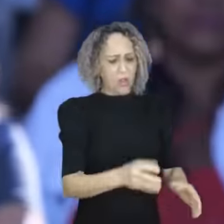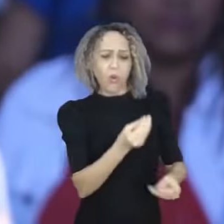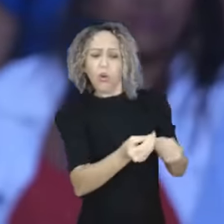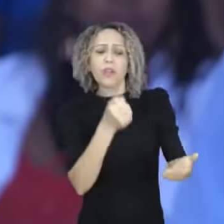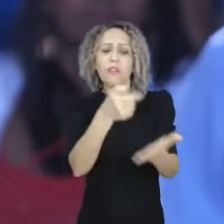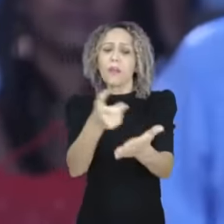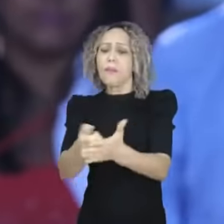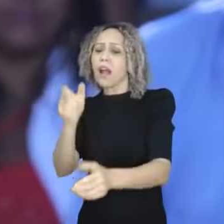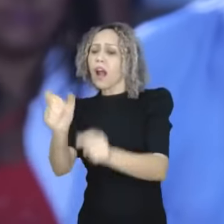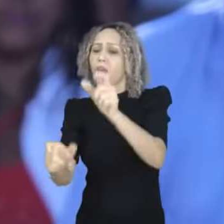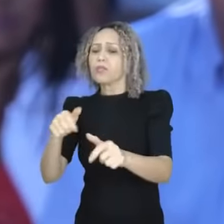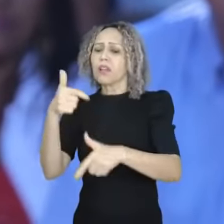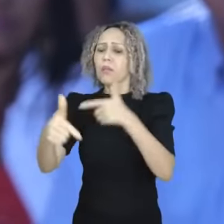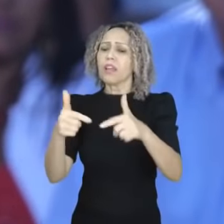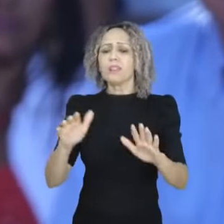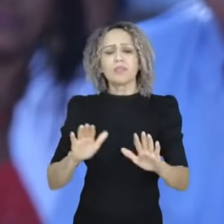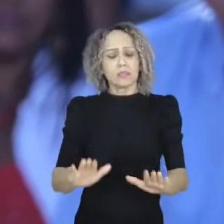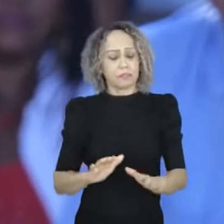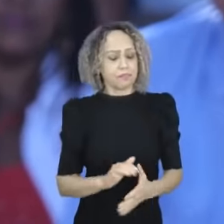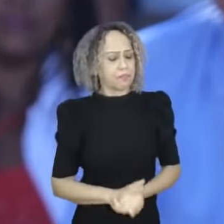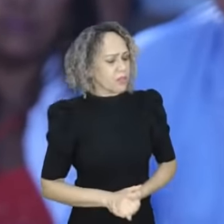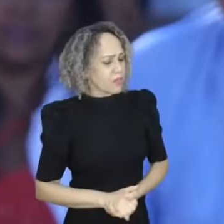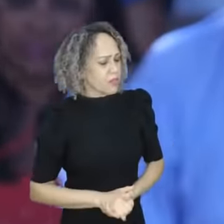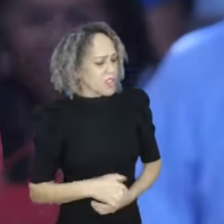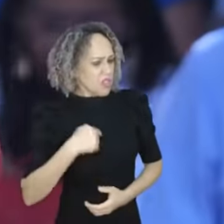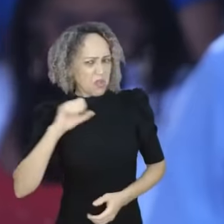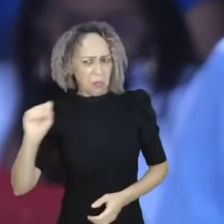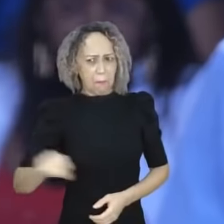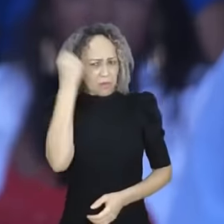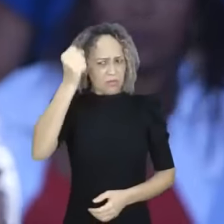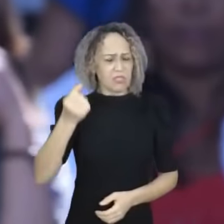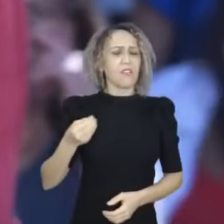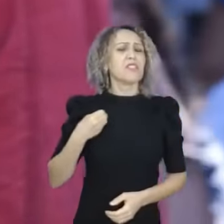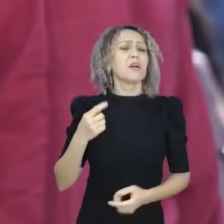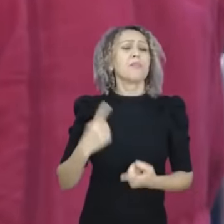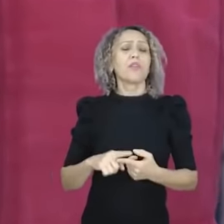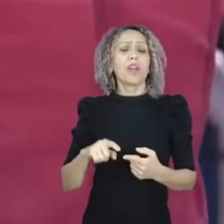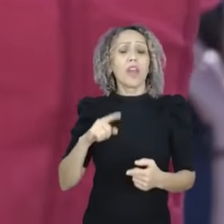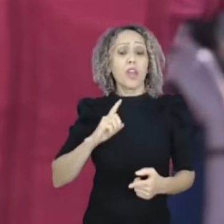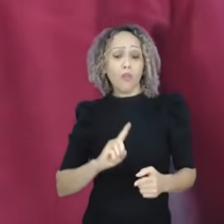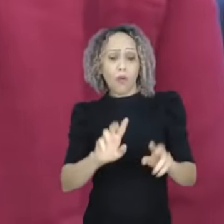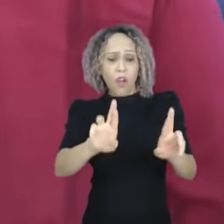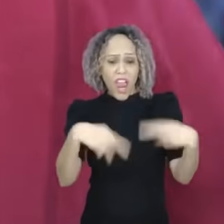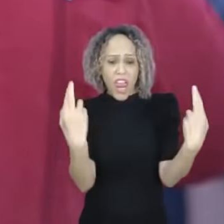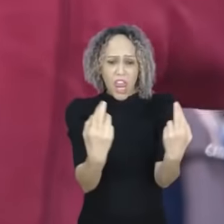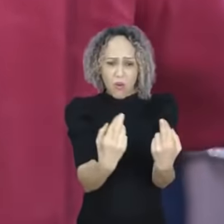fico puto da vida? É que eu faço reunião com os empresários, eles só querem saber de